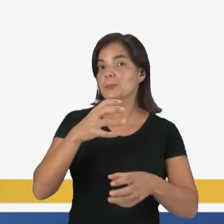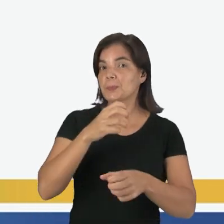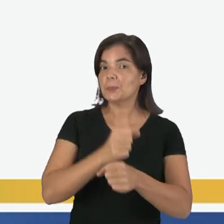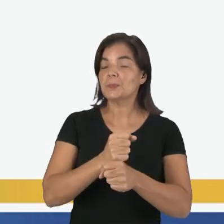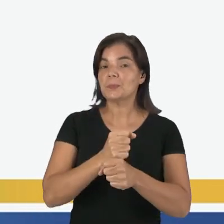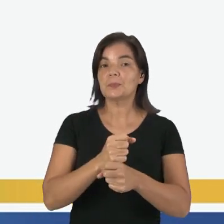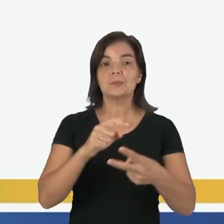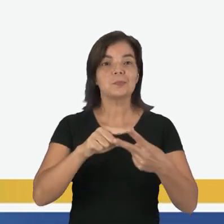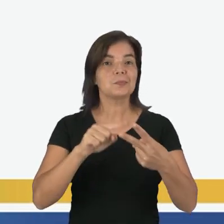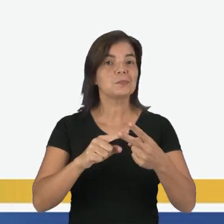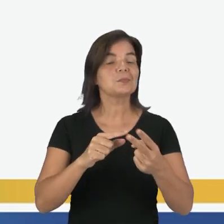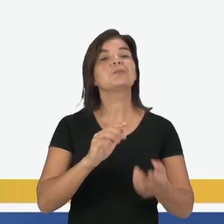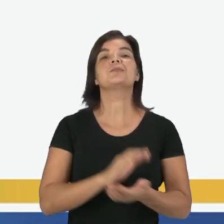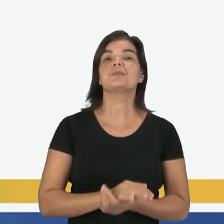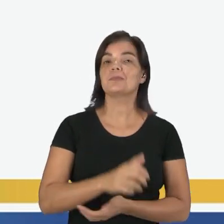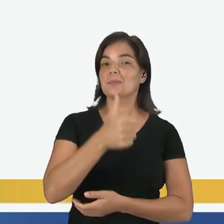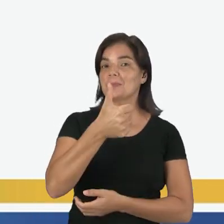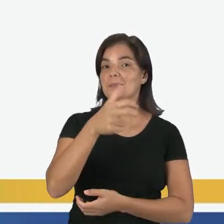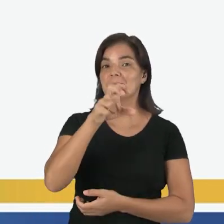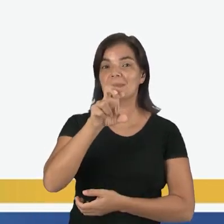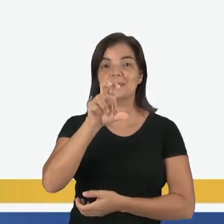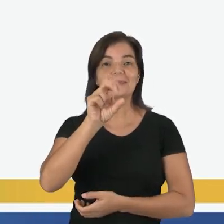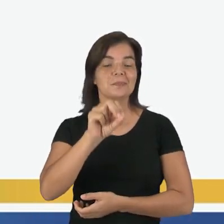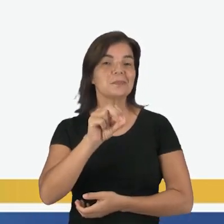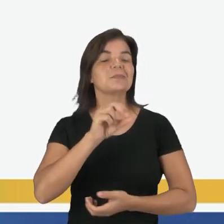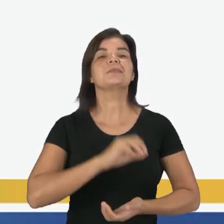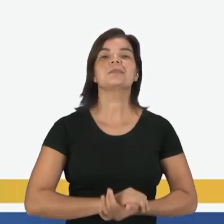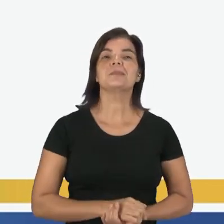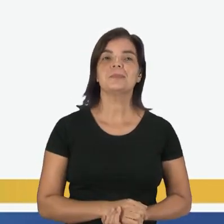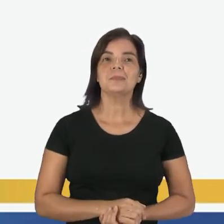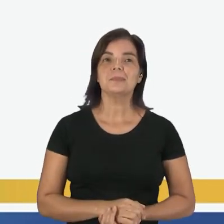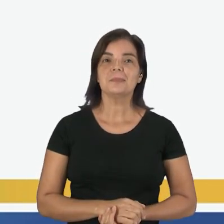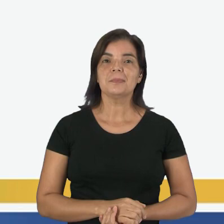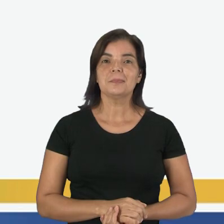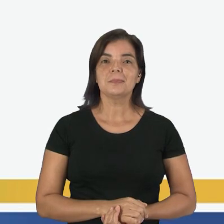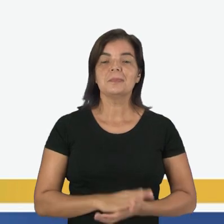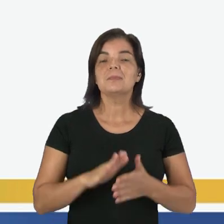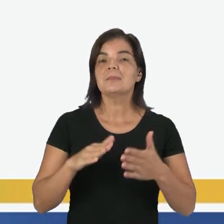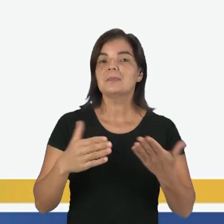dois esportes é 150.